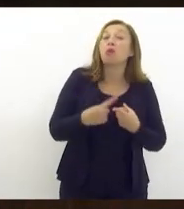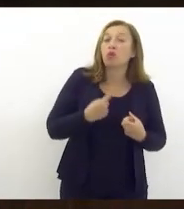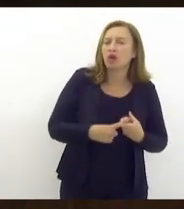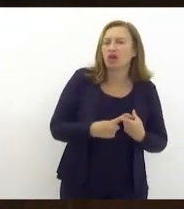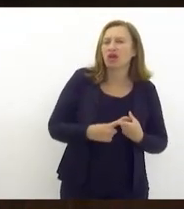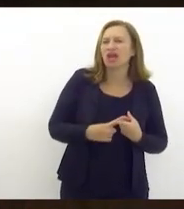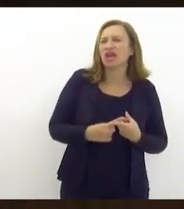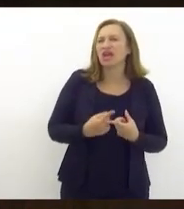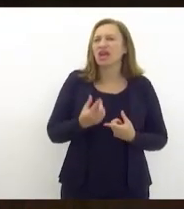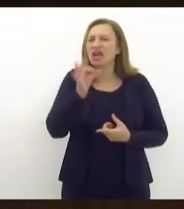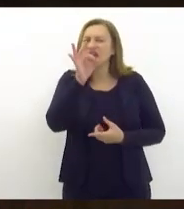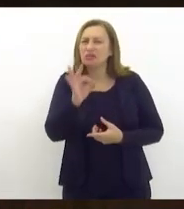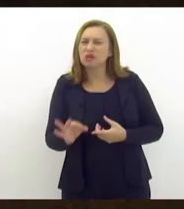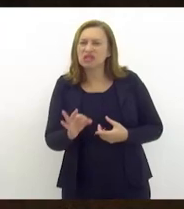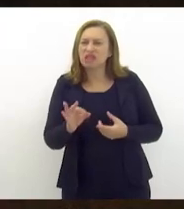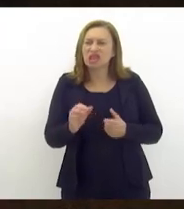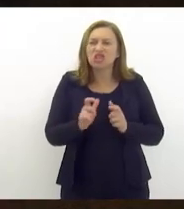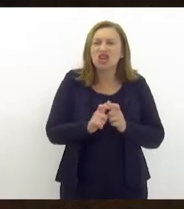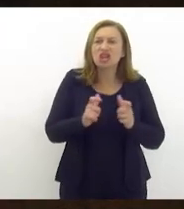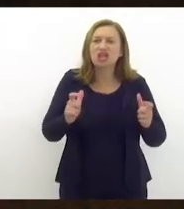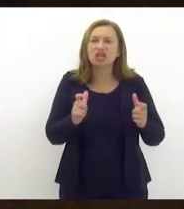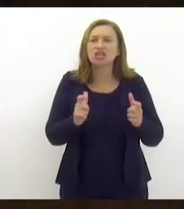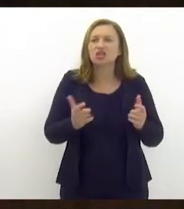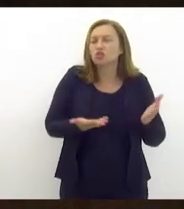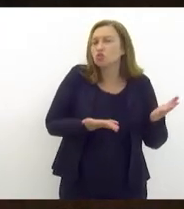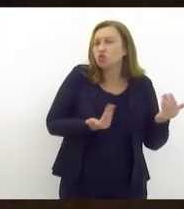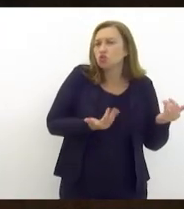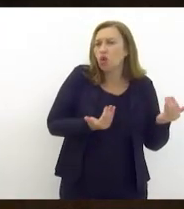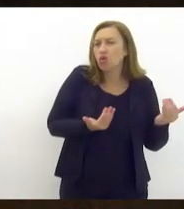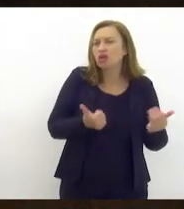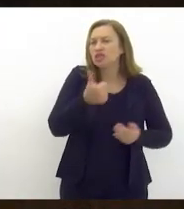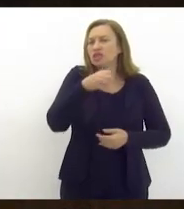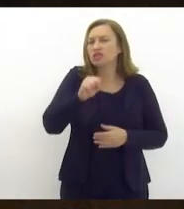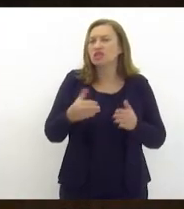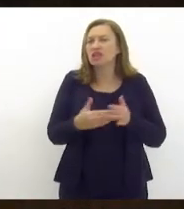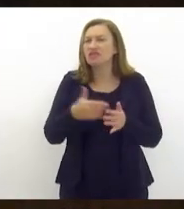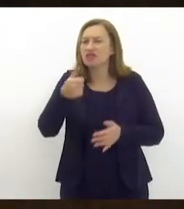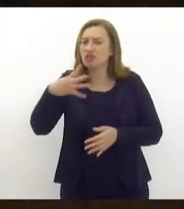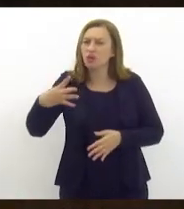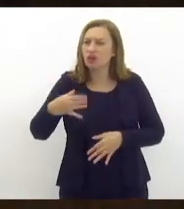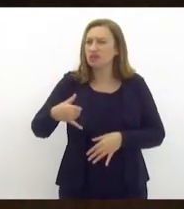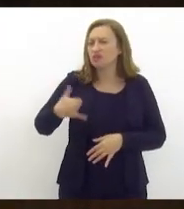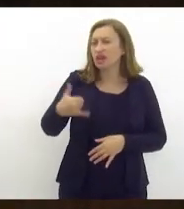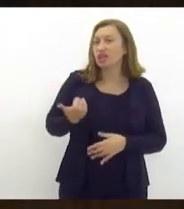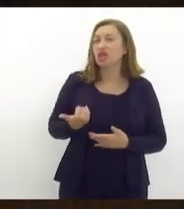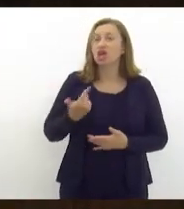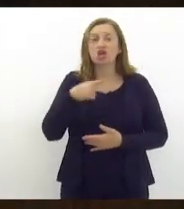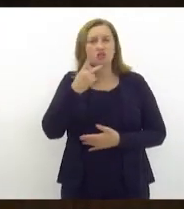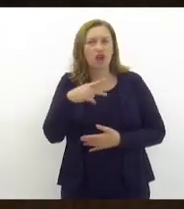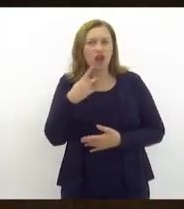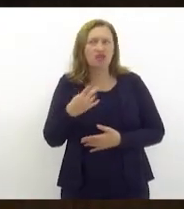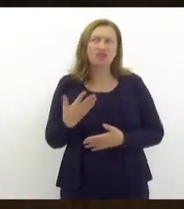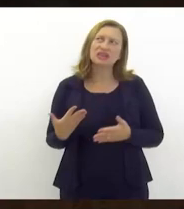essa taxa é alta entre os jovens de 18 a 24 anos? Eu diria que em